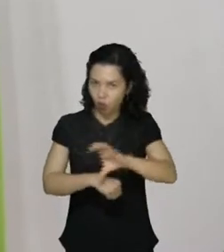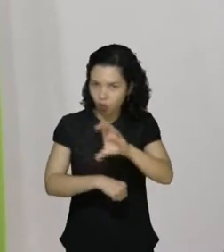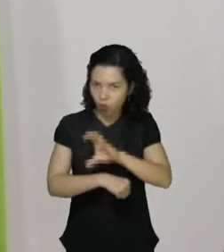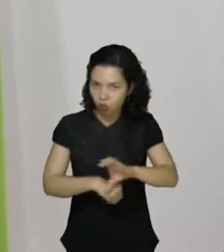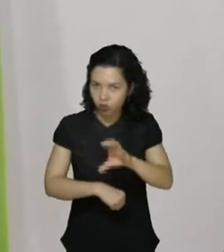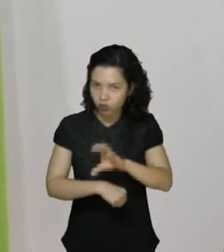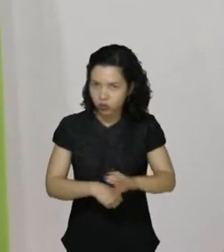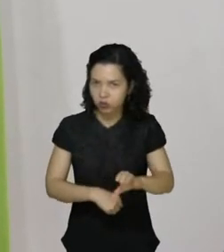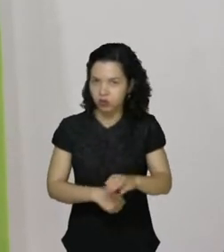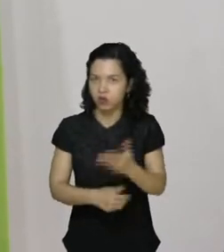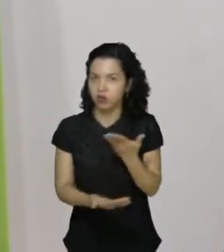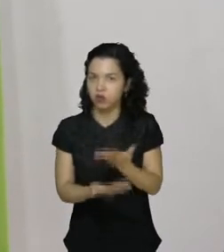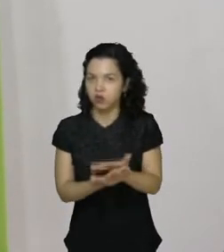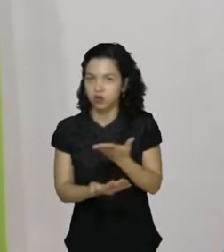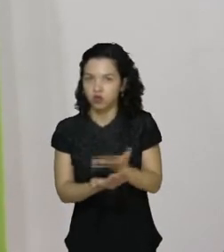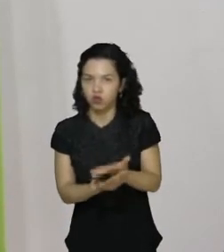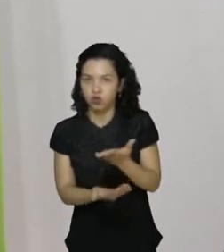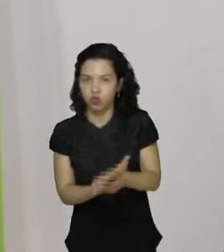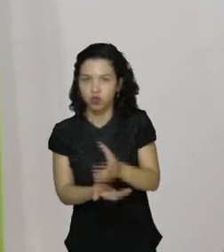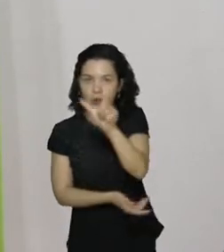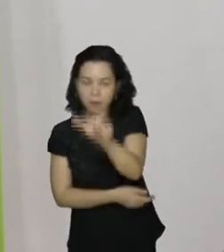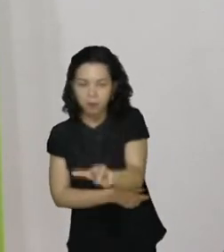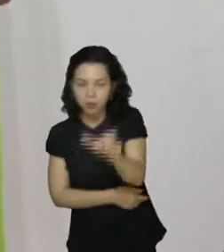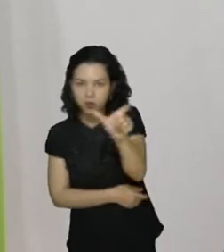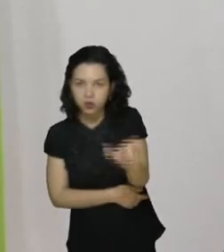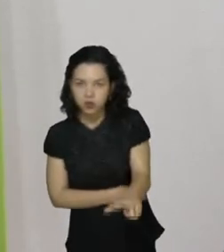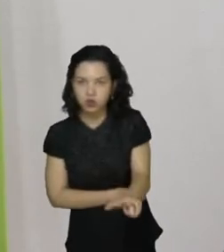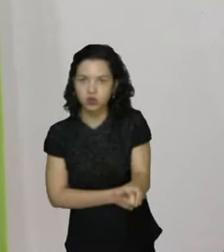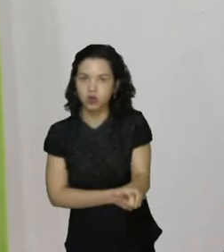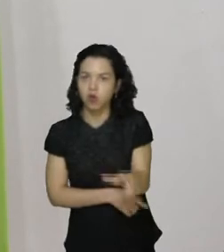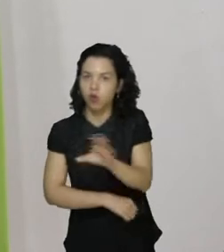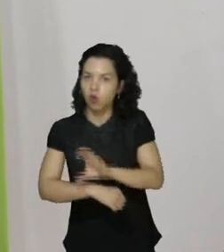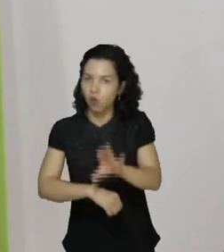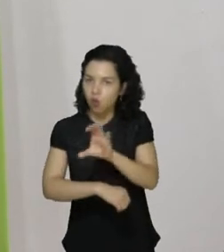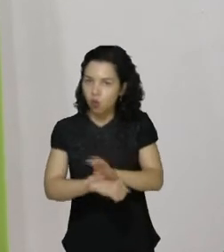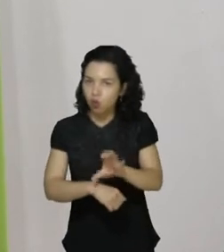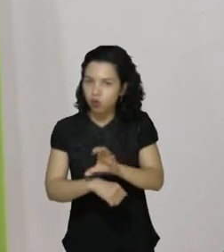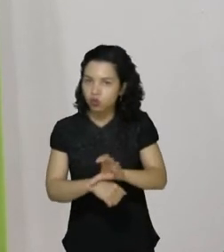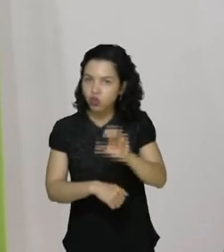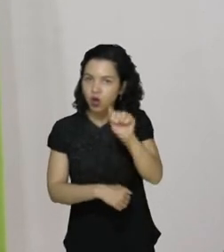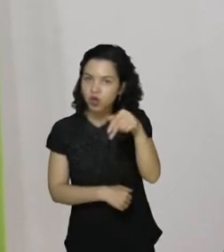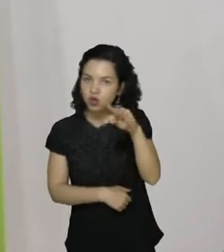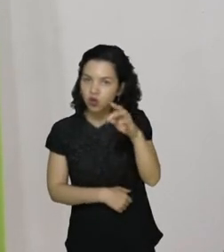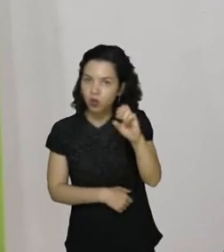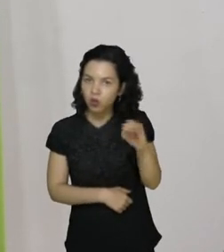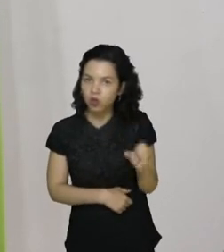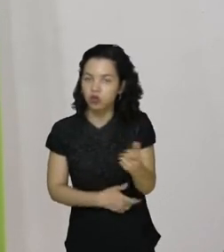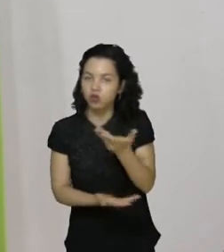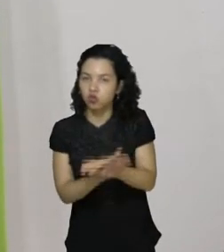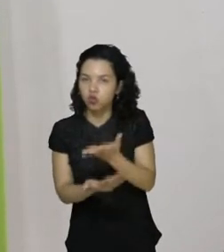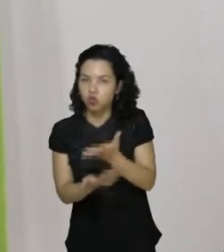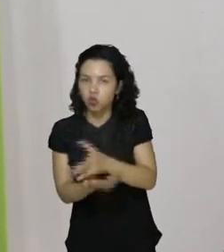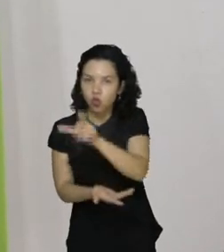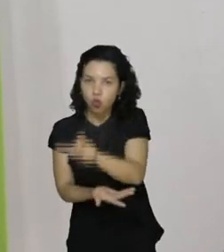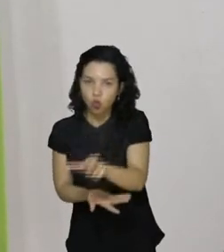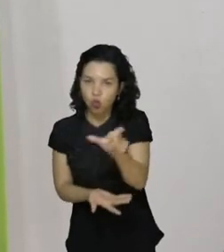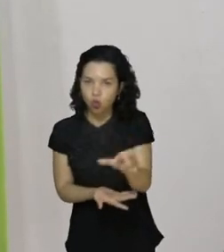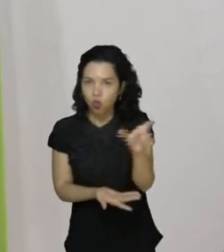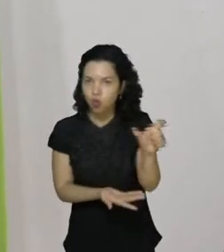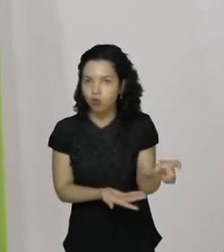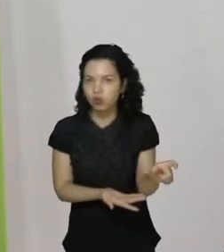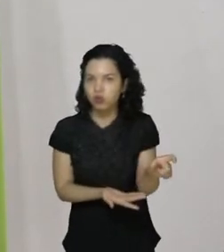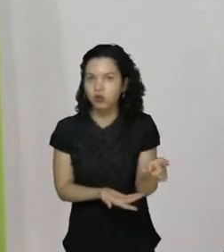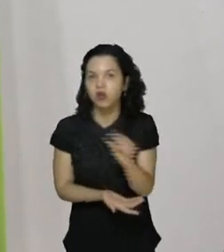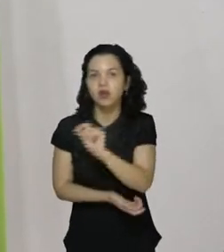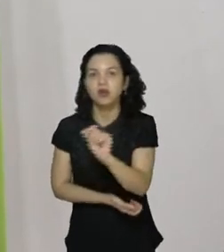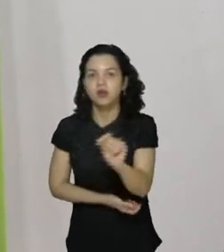estuda gente. Olha que impressionante. O curso de antropologia serve para estudar gente. E que tipo de gente? Só o tipo de